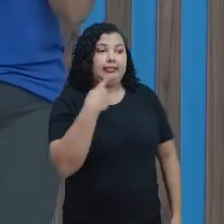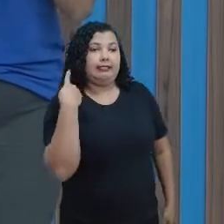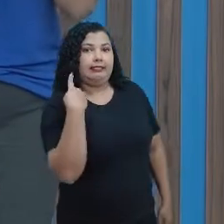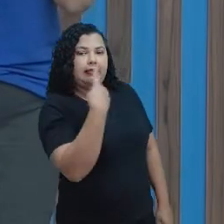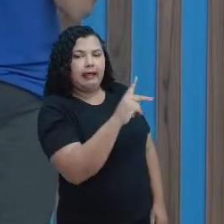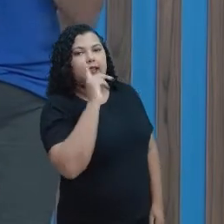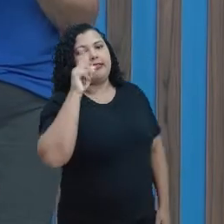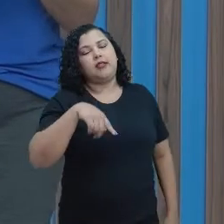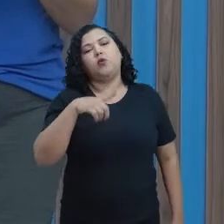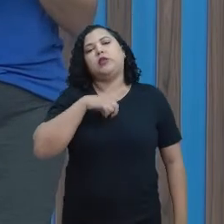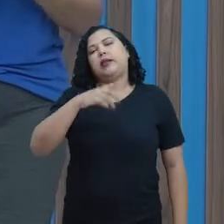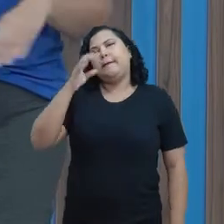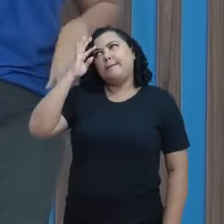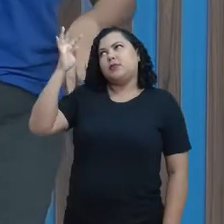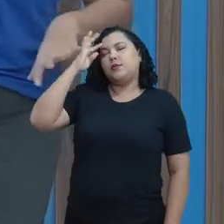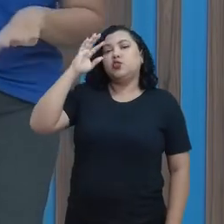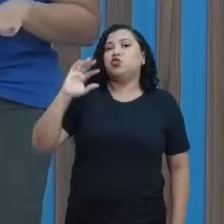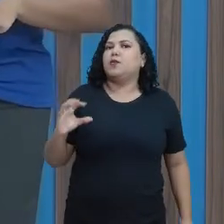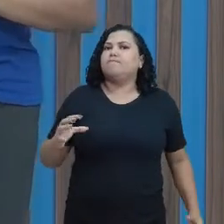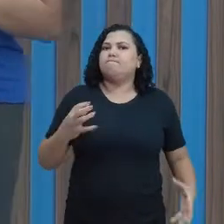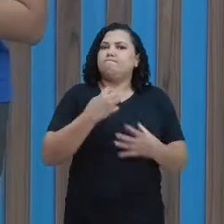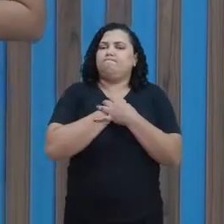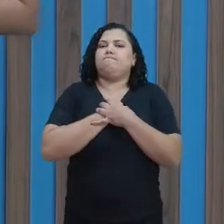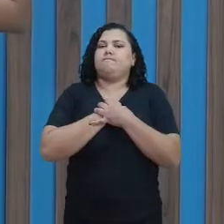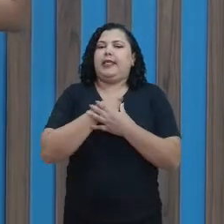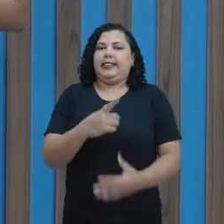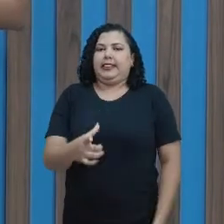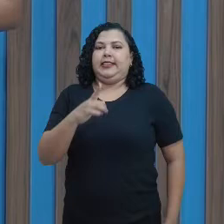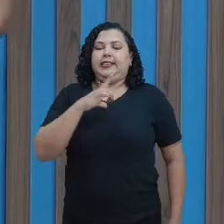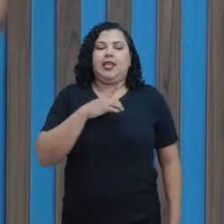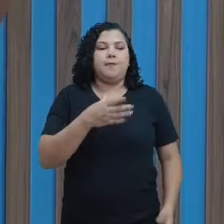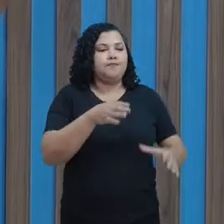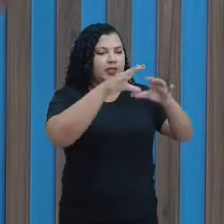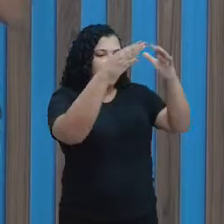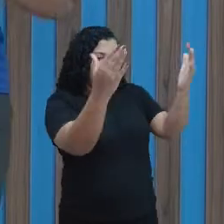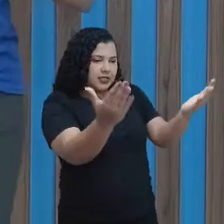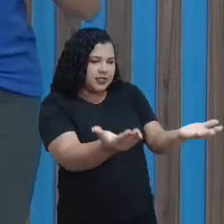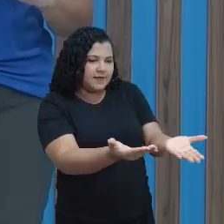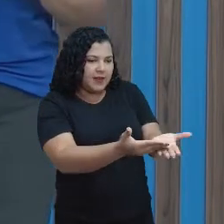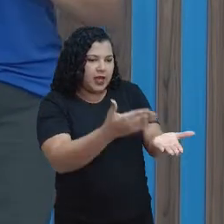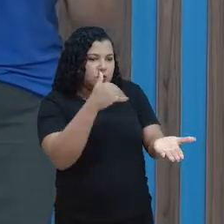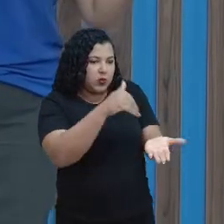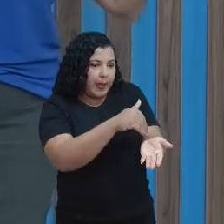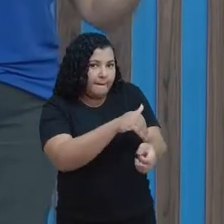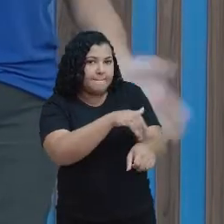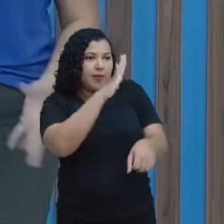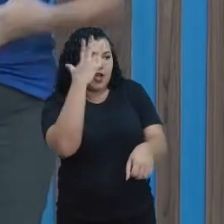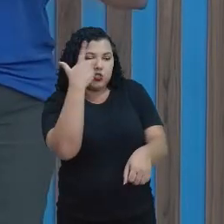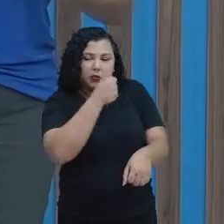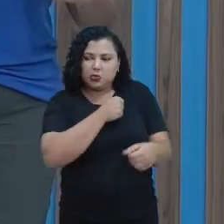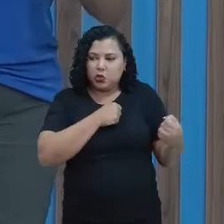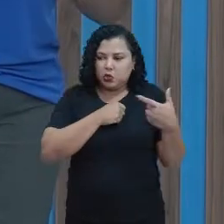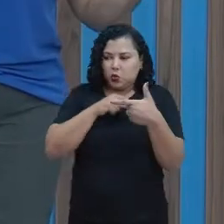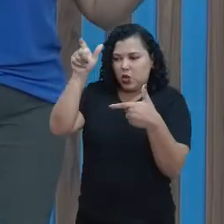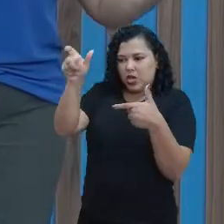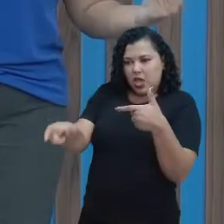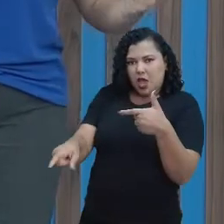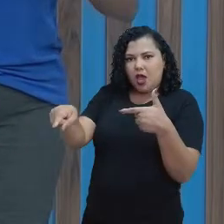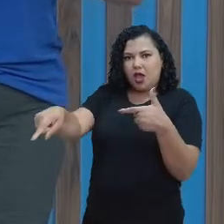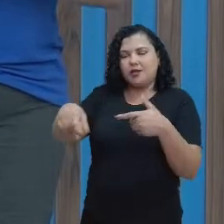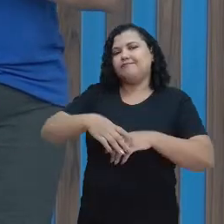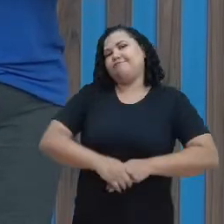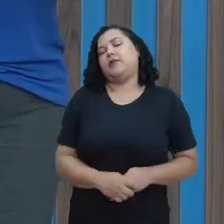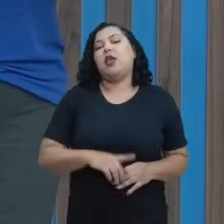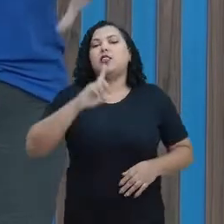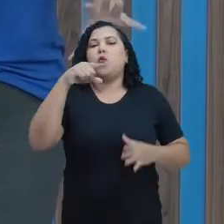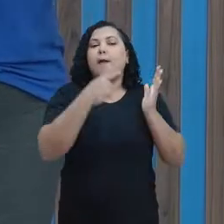Essa ideia de posse. Então, a gente tem, ó, este vaso está mais bonito que aquele. São pronomes demonstrativos, porque